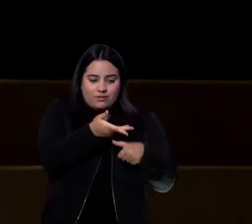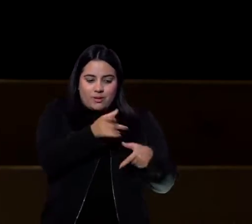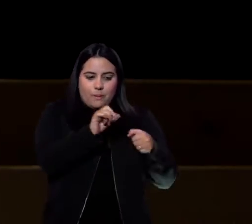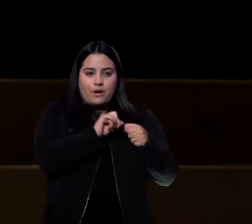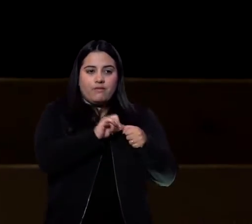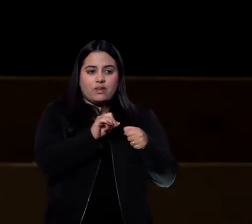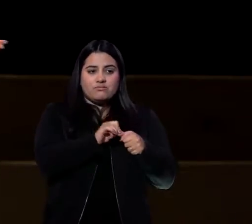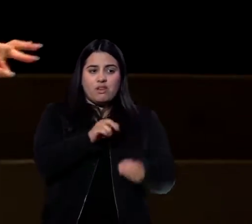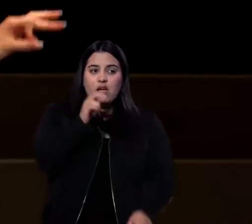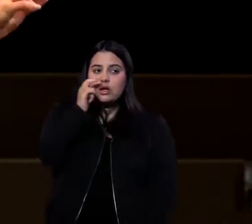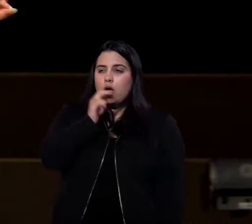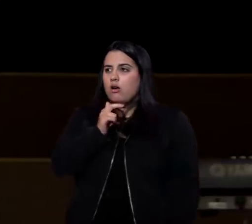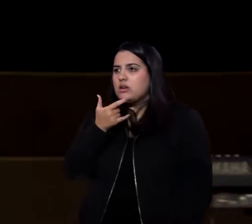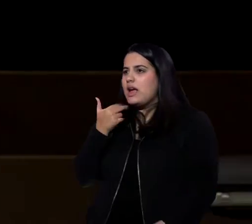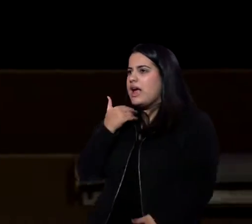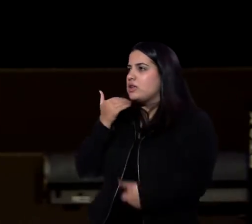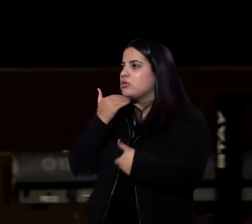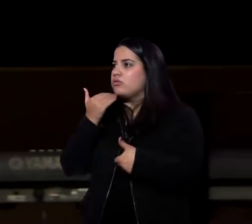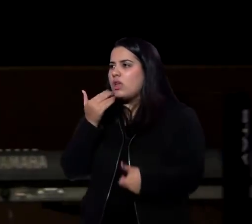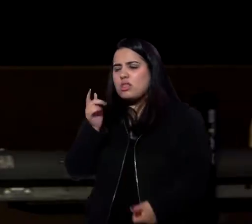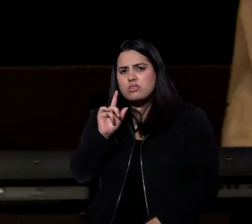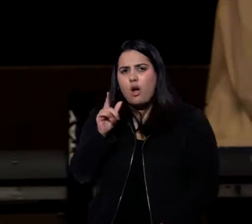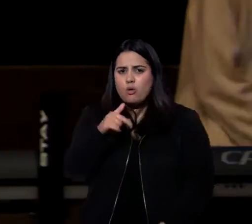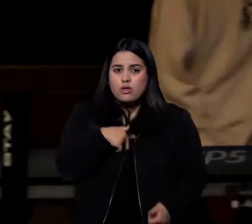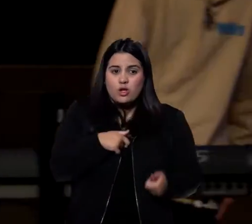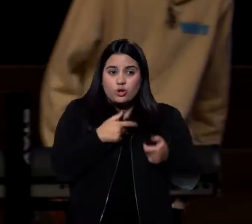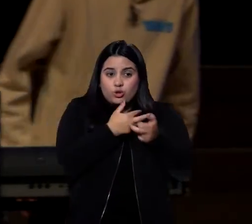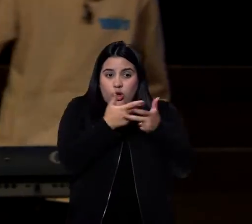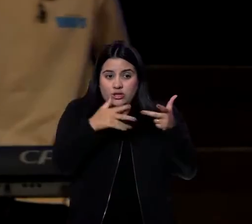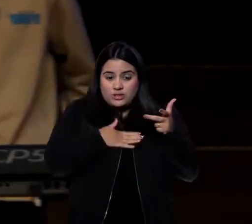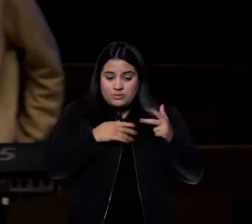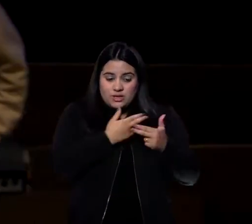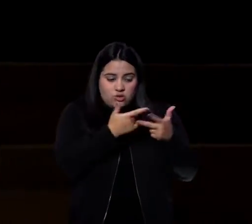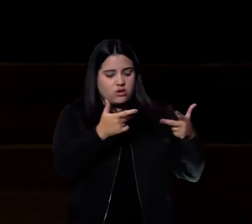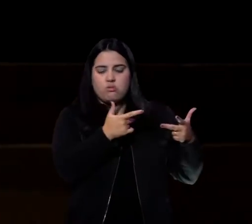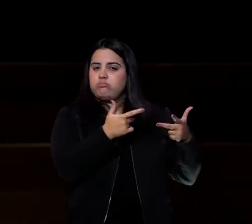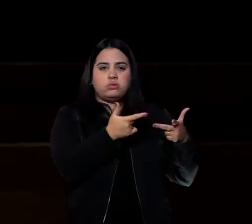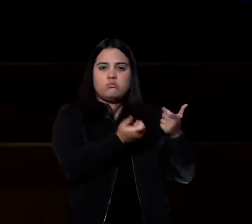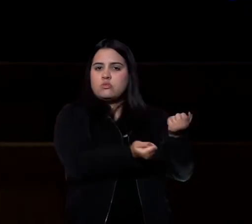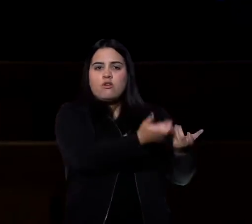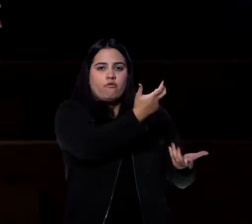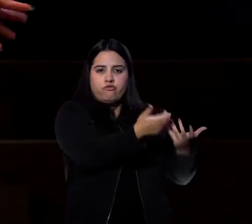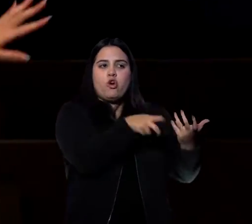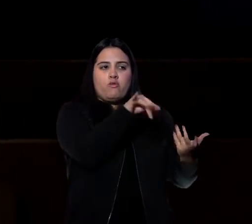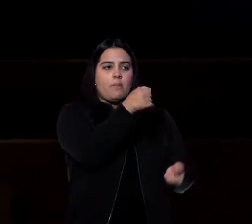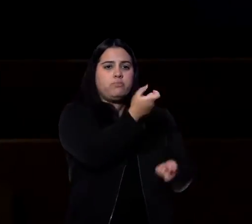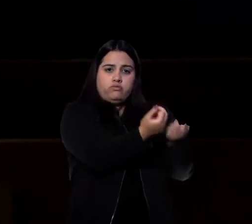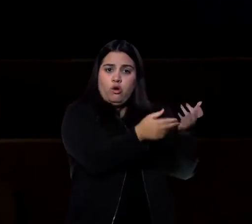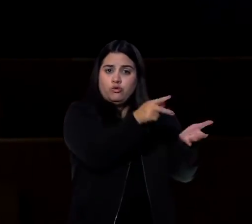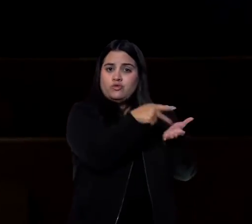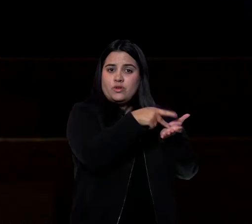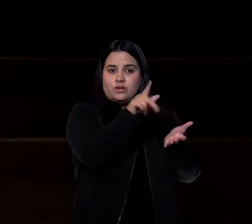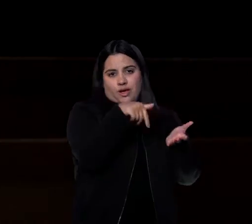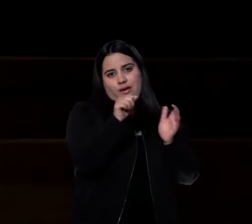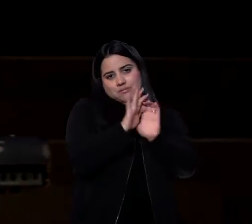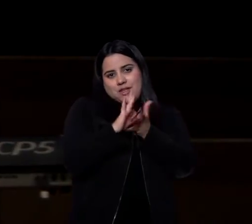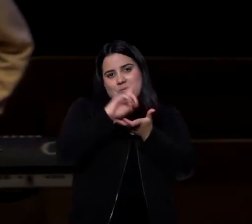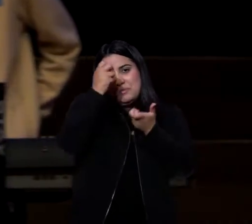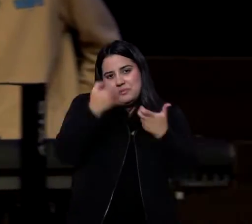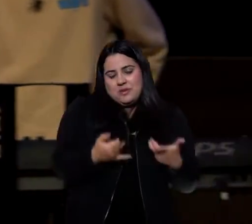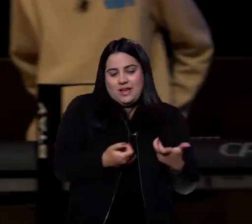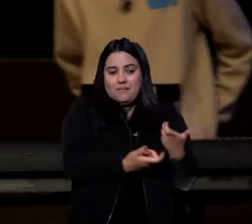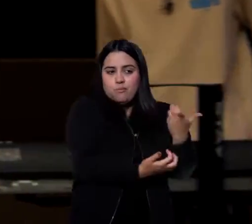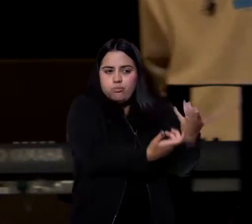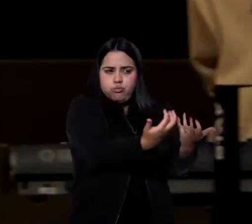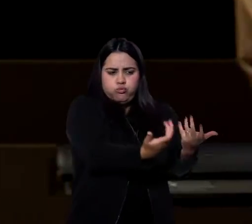não hesitou em queimar tudo que ele tinha. Ele queimou todos os bens dele, tipo, botou fogo mesmo, assim, é o que está falando na Bíblia. E